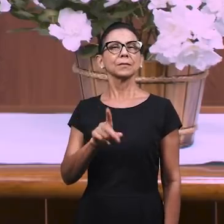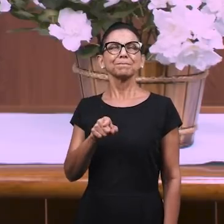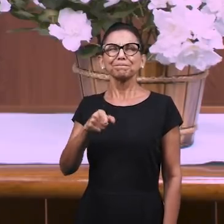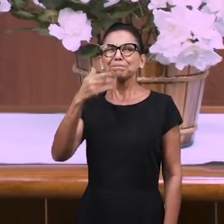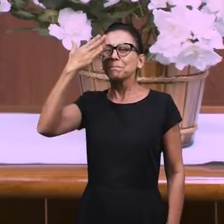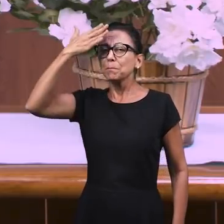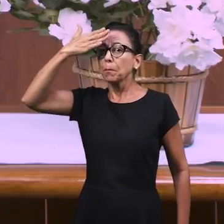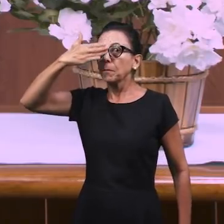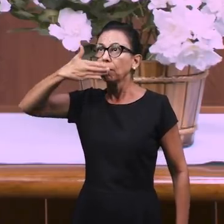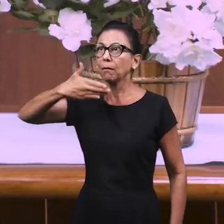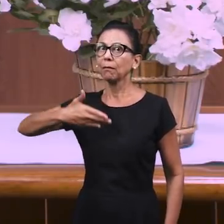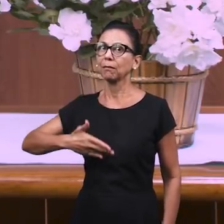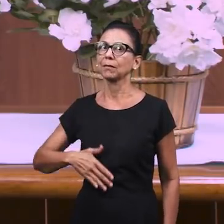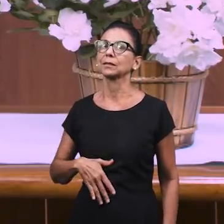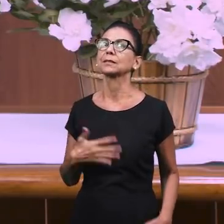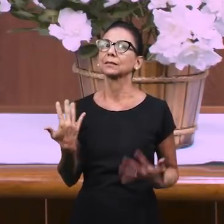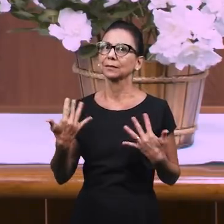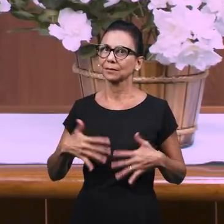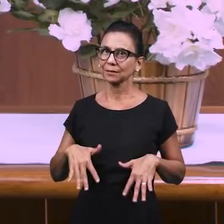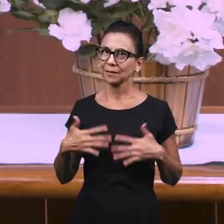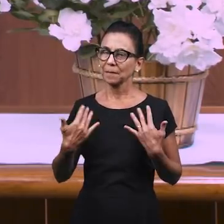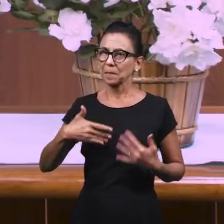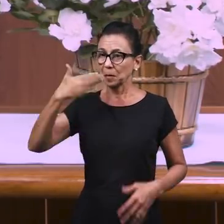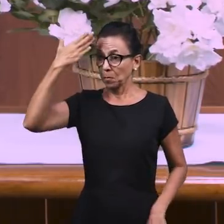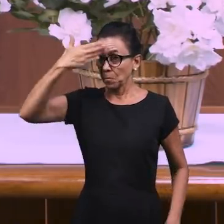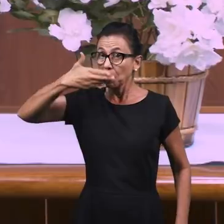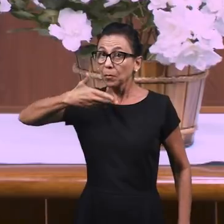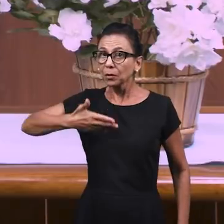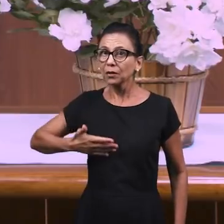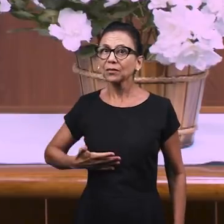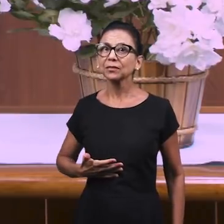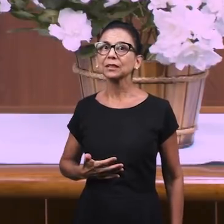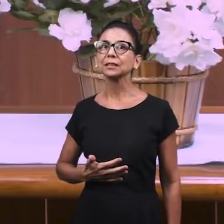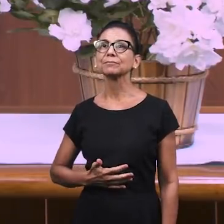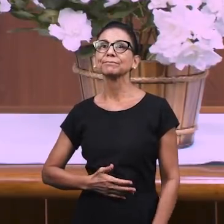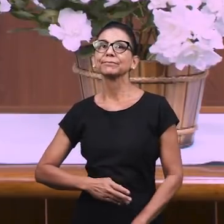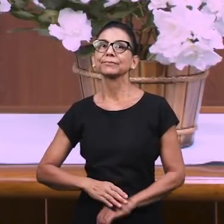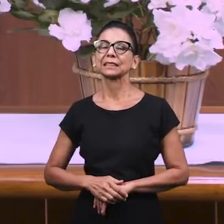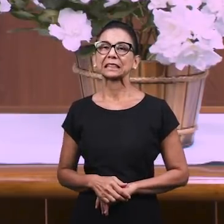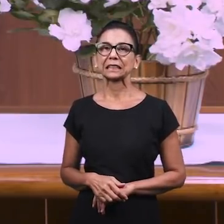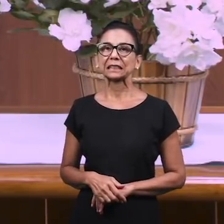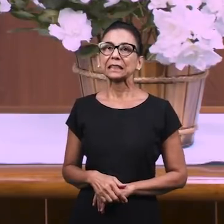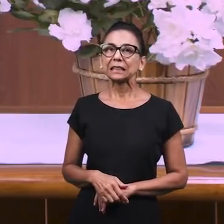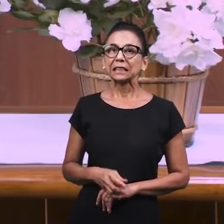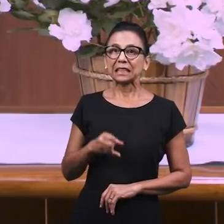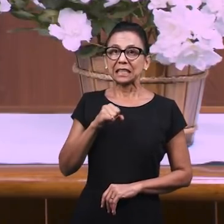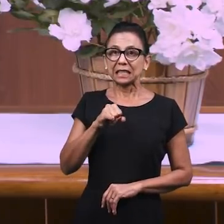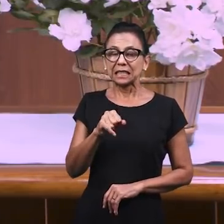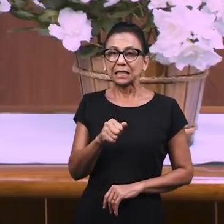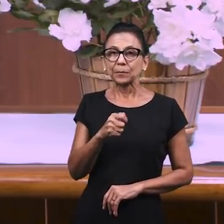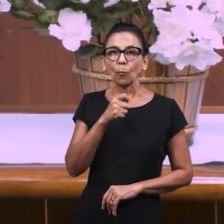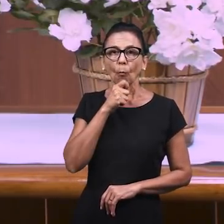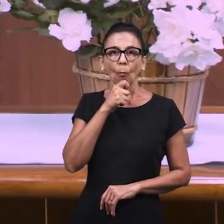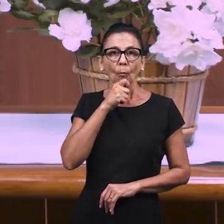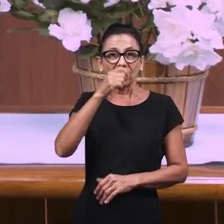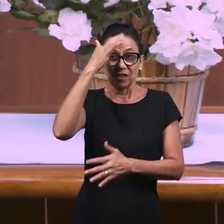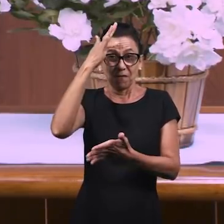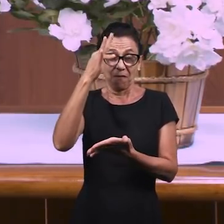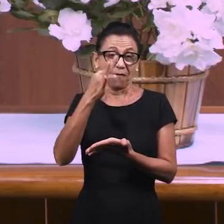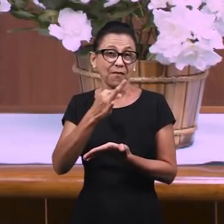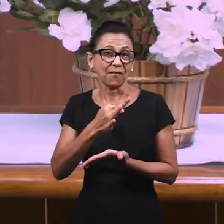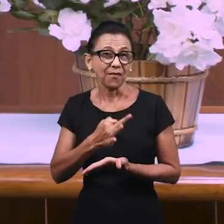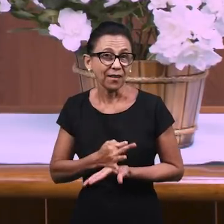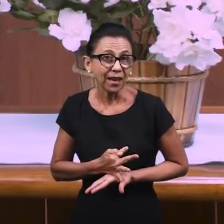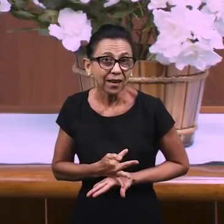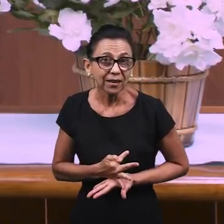E veja, um jovem provado. José foi um jovem provado. Se ele não tivesse realmente no coração dele a